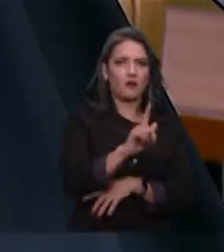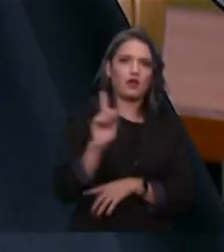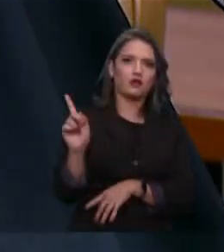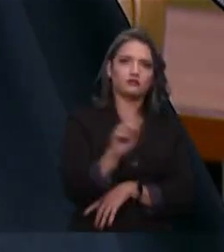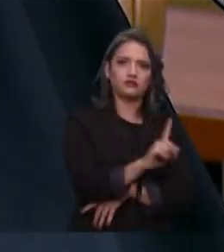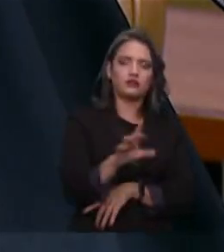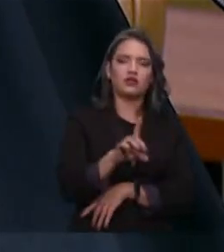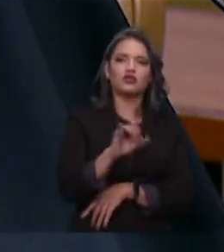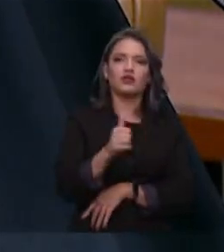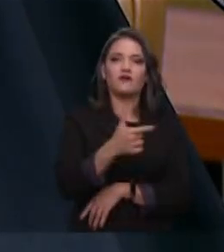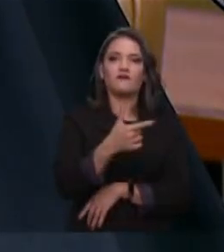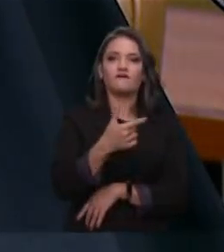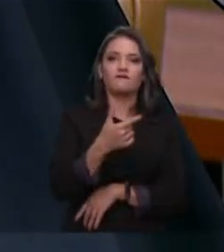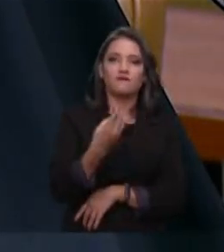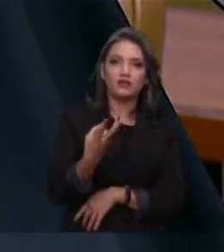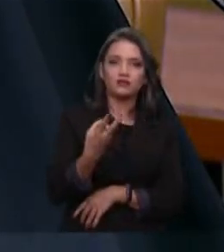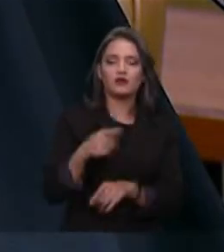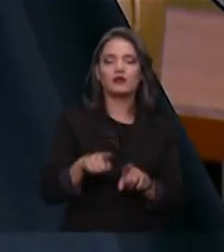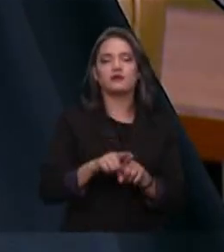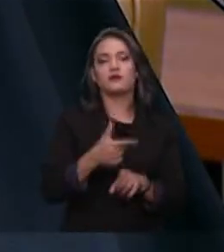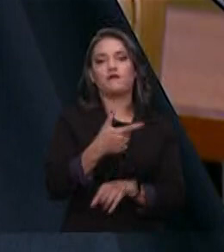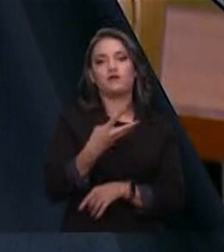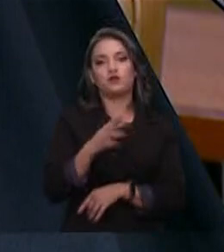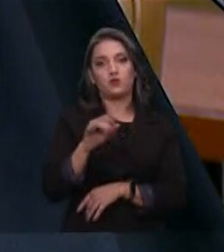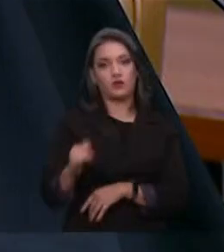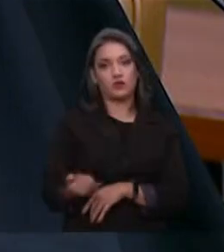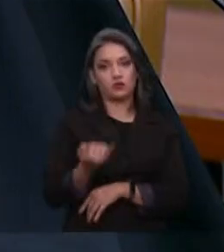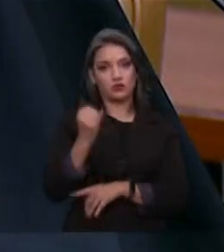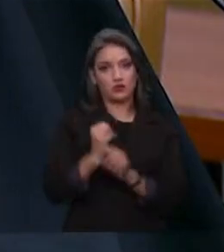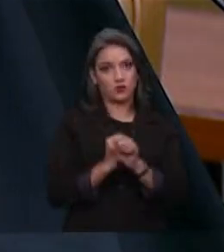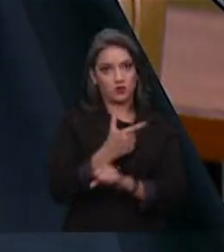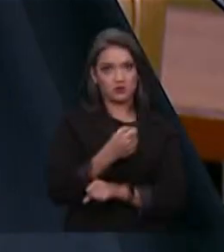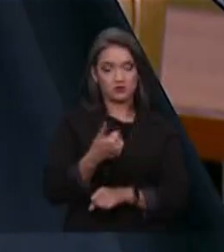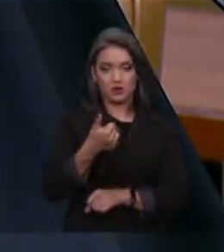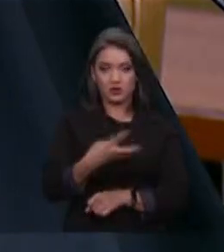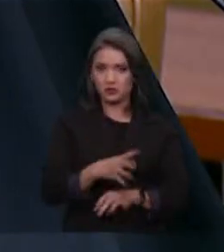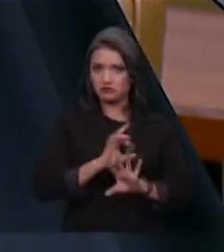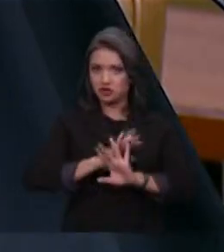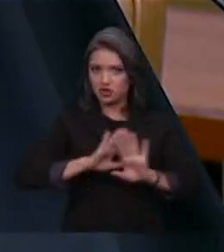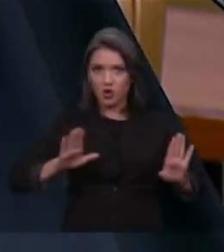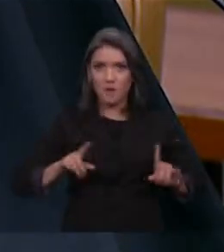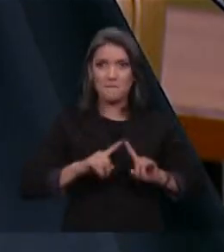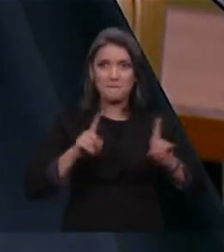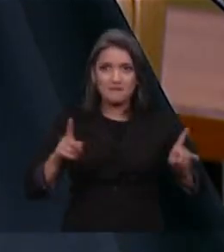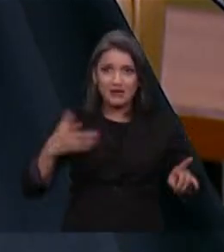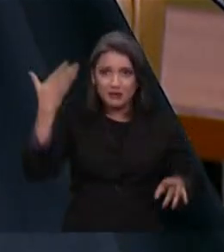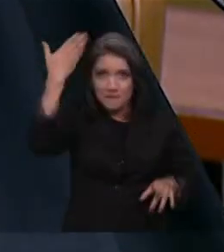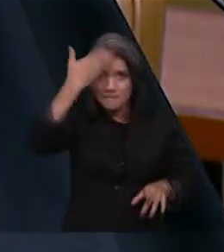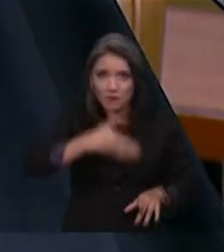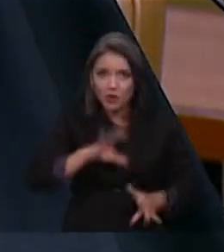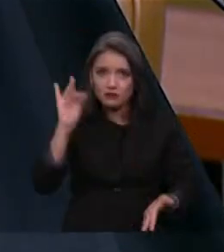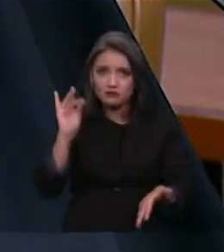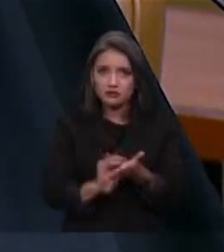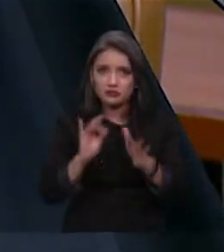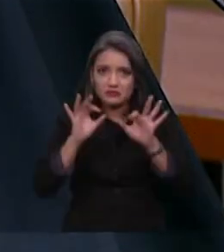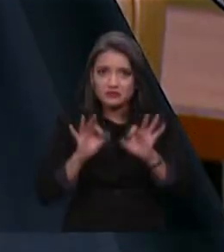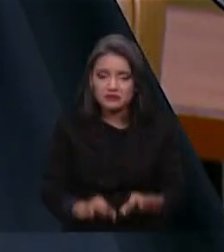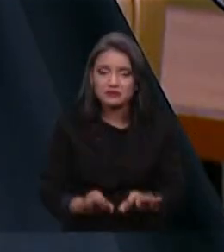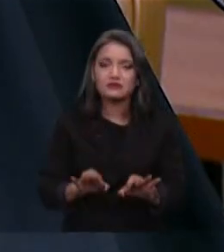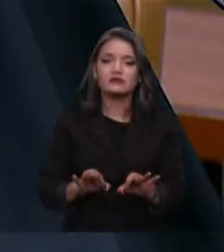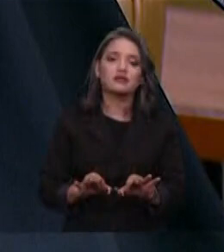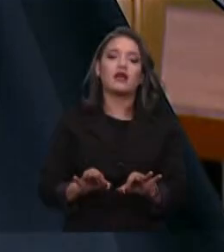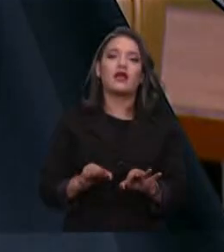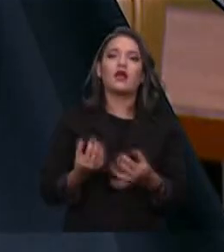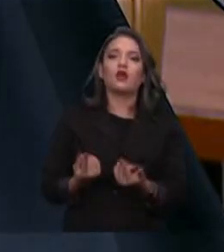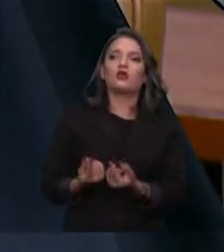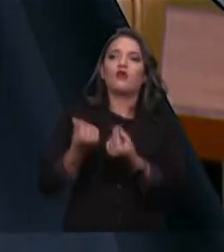nos dias 23 e 24 de janeiro de 2014, não há nos autos qualquer elemento de prova adicional que confirme a destinação das